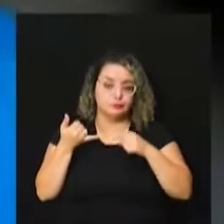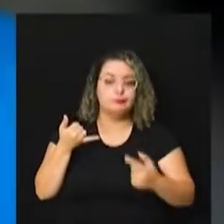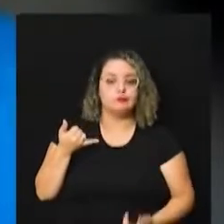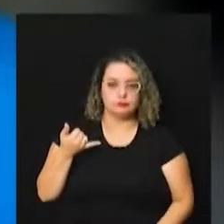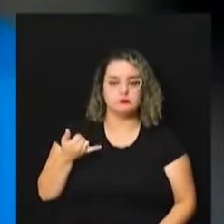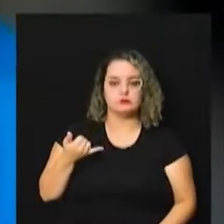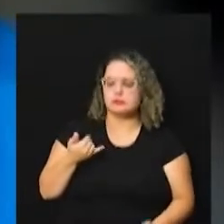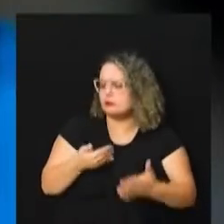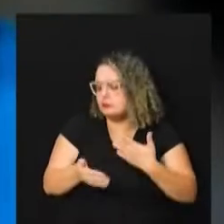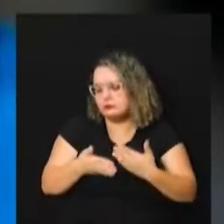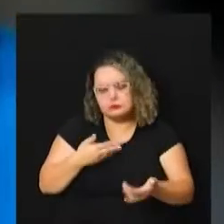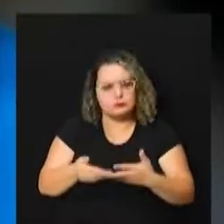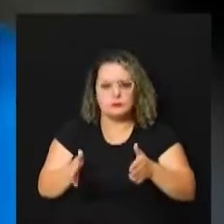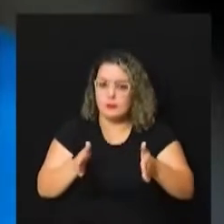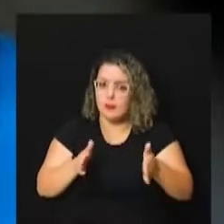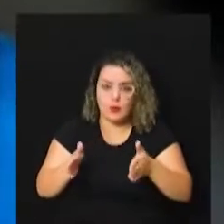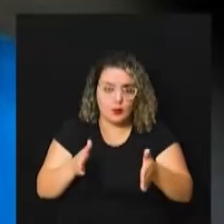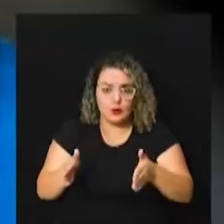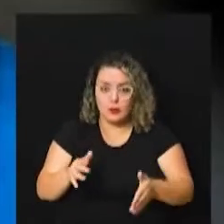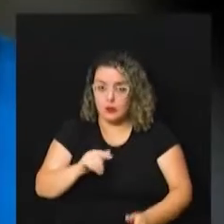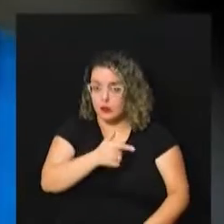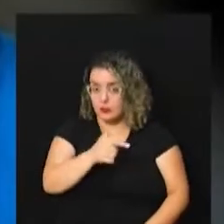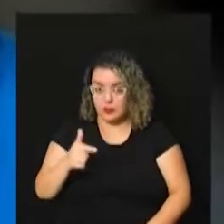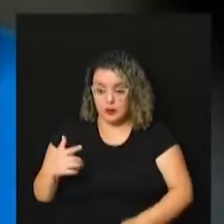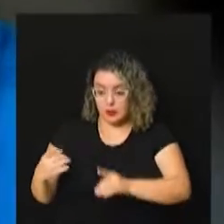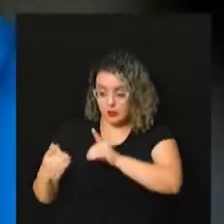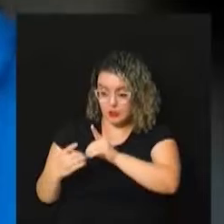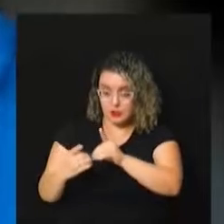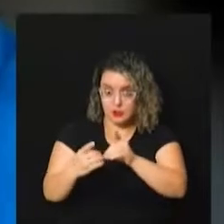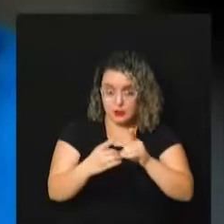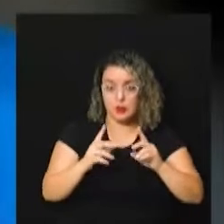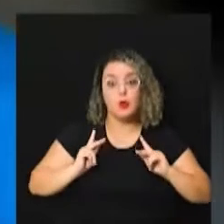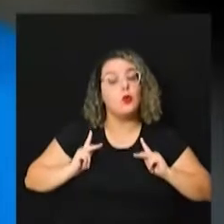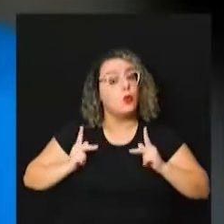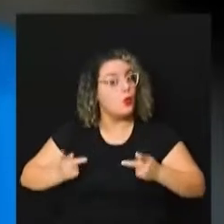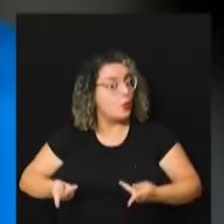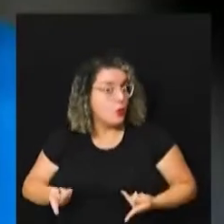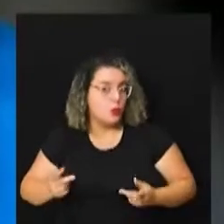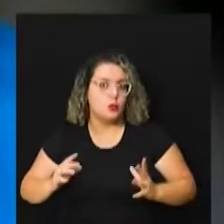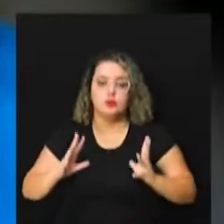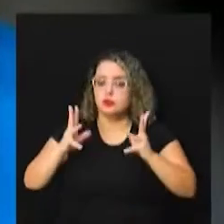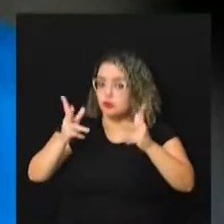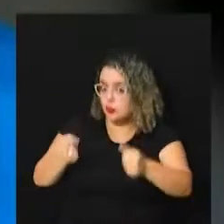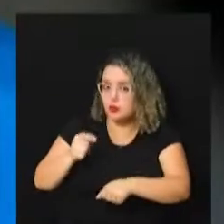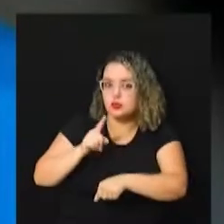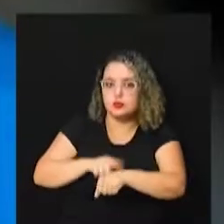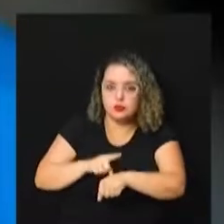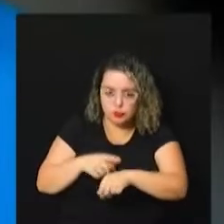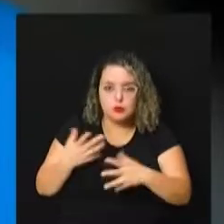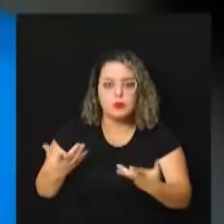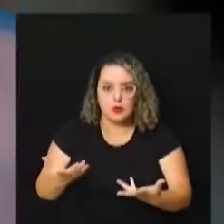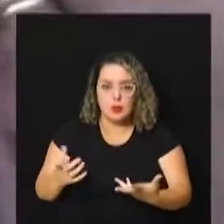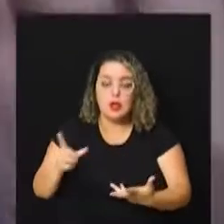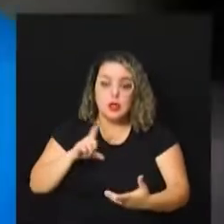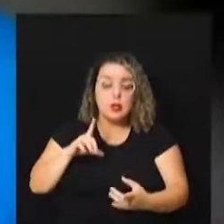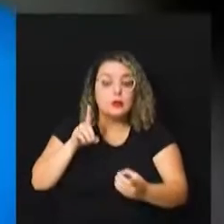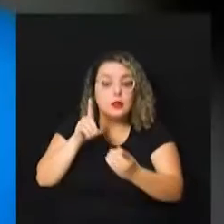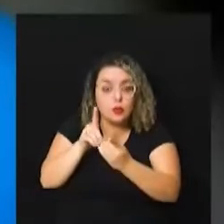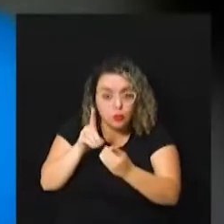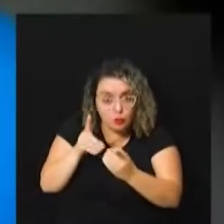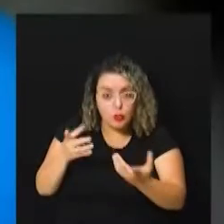no Eu Quero Me Cuidar, Eu Quero Falar, e vão acessar o robô e que vai direcionar a atendente.